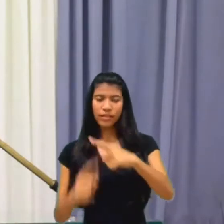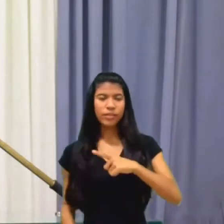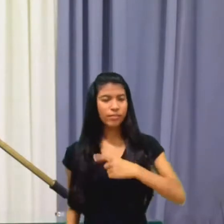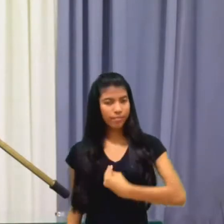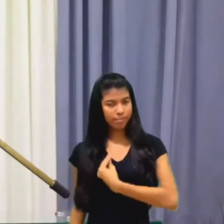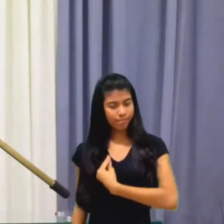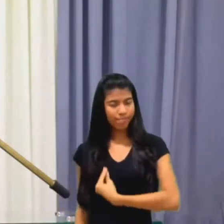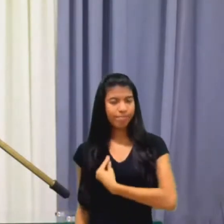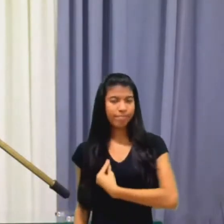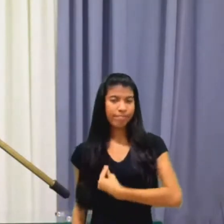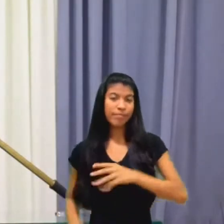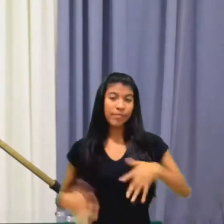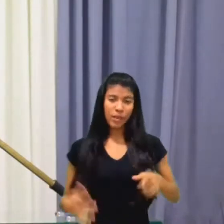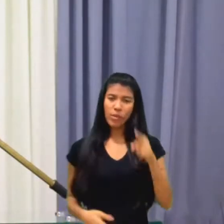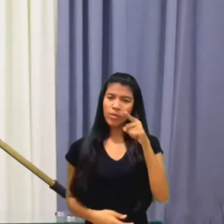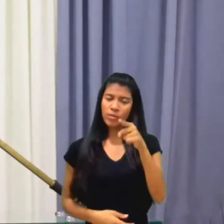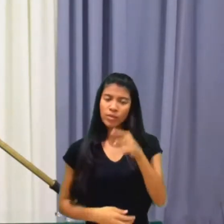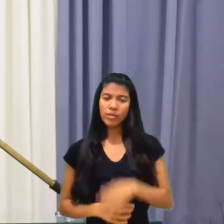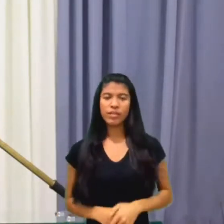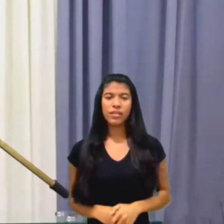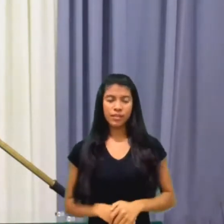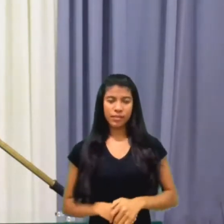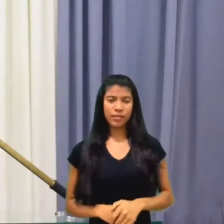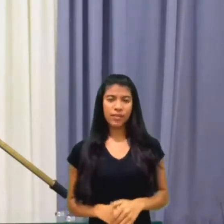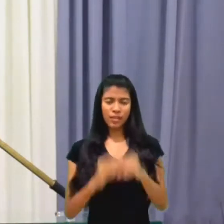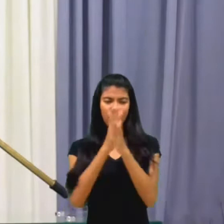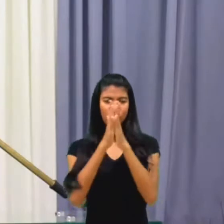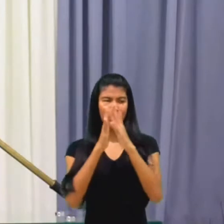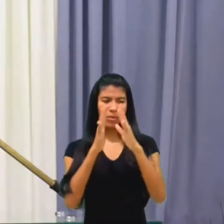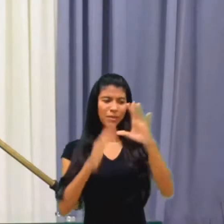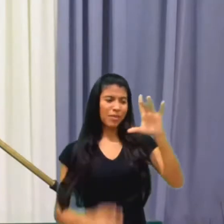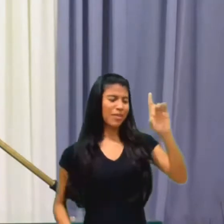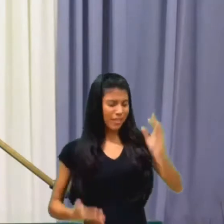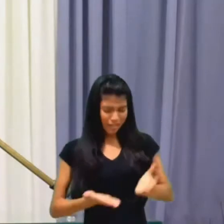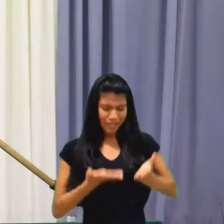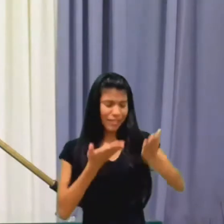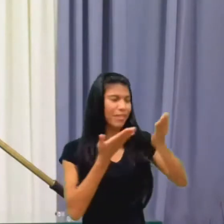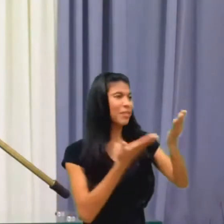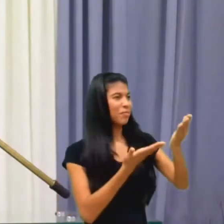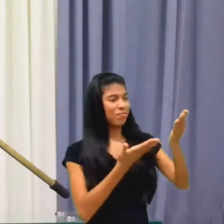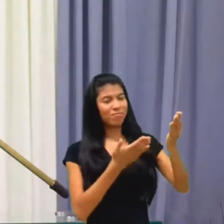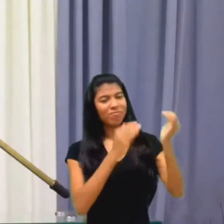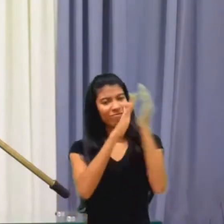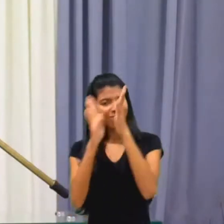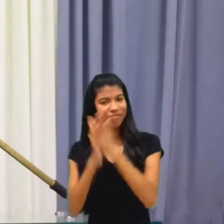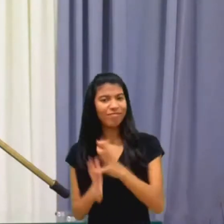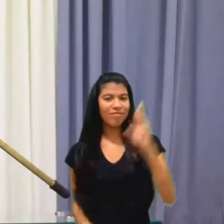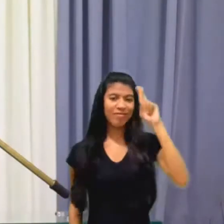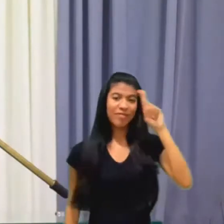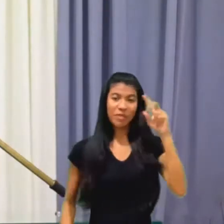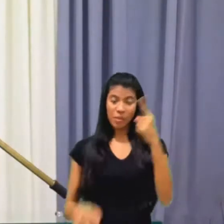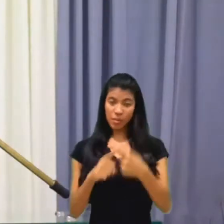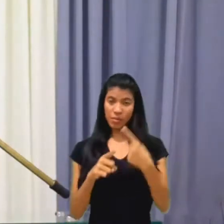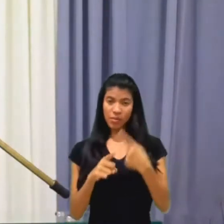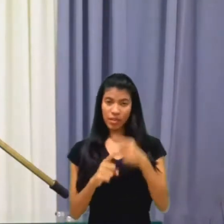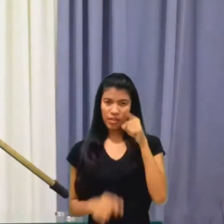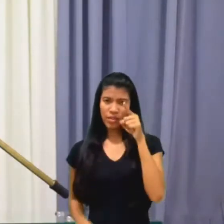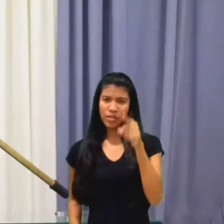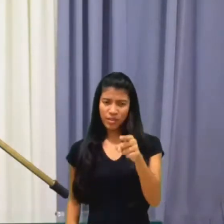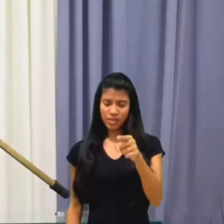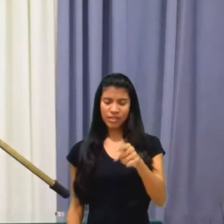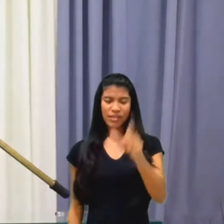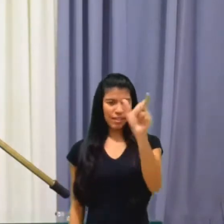você está aí do outro lado, dando glória a Deus, louvando o Senhor, porque você é parte da igreja, você